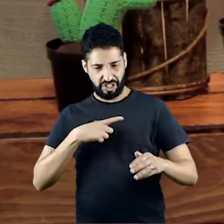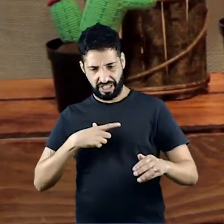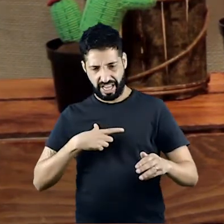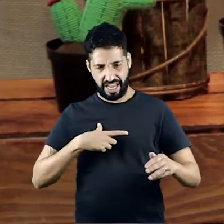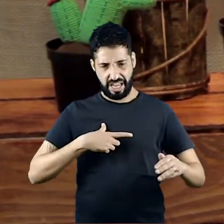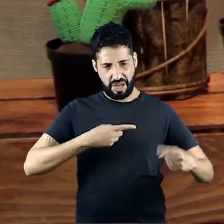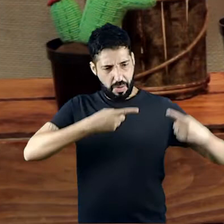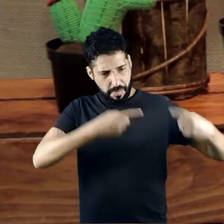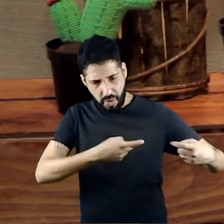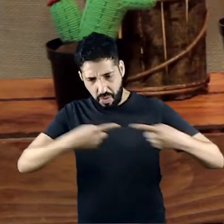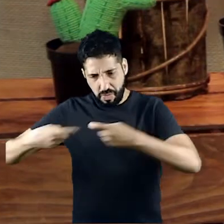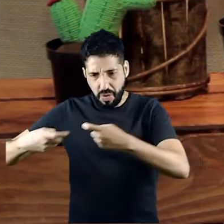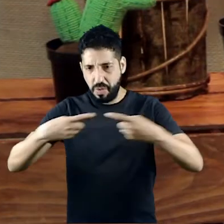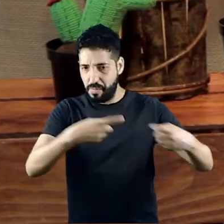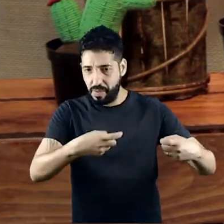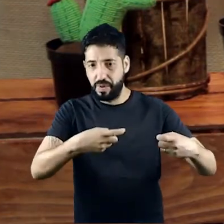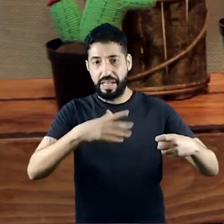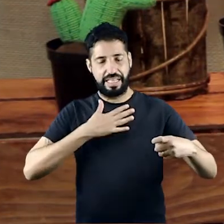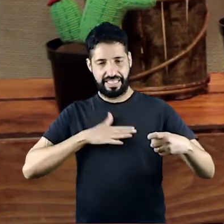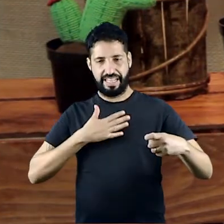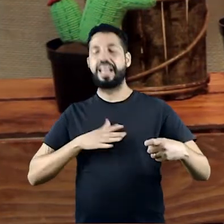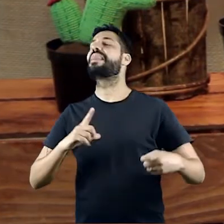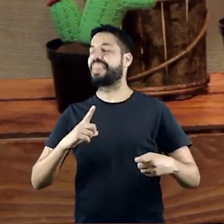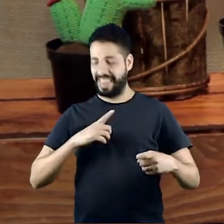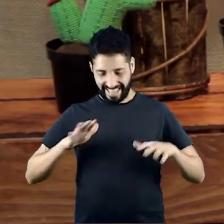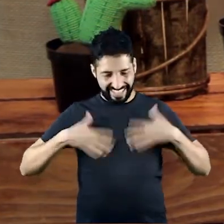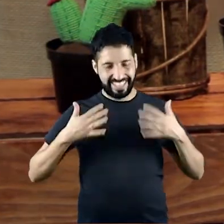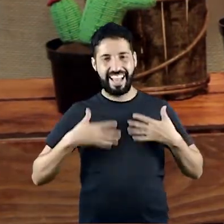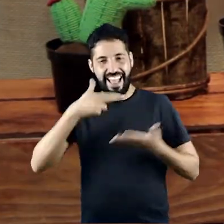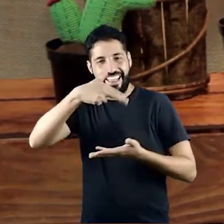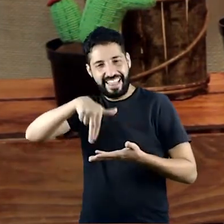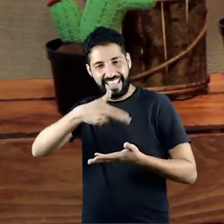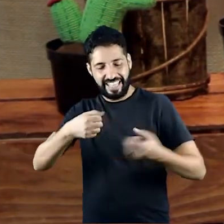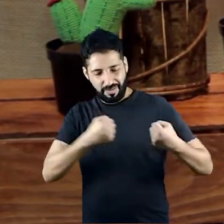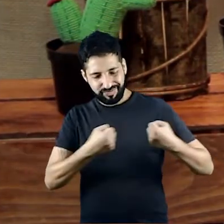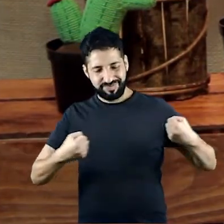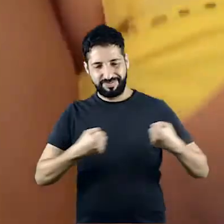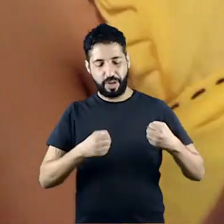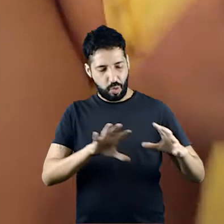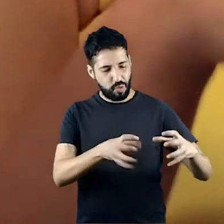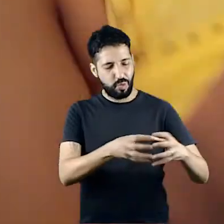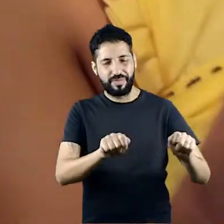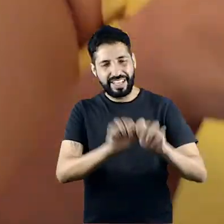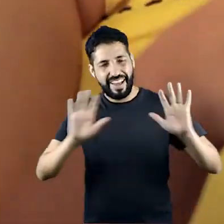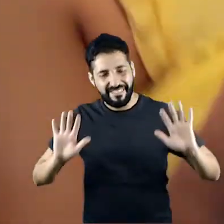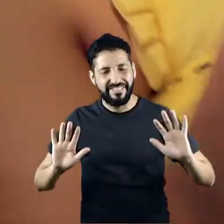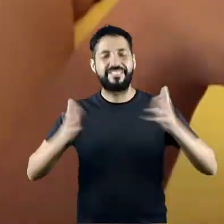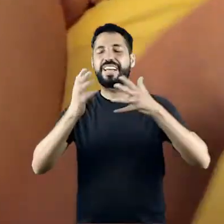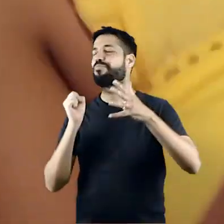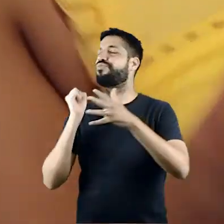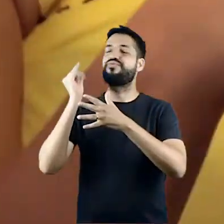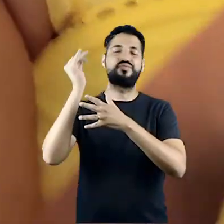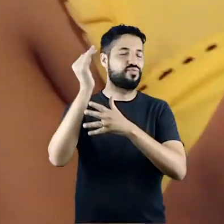e Imprima batalha outra Lampião se divorcia gostava de uma sanfona e dançava com Maria seu bando